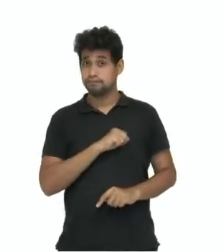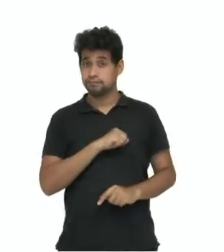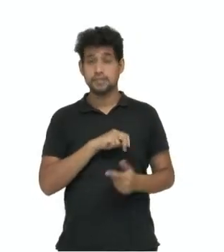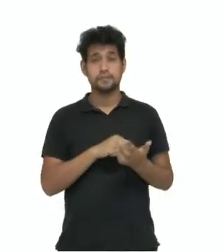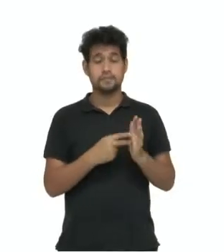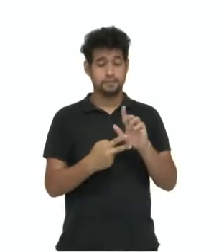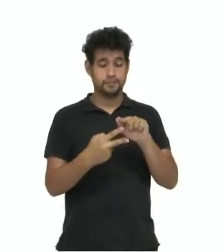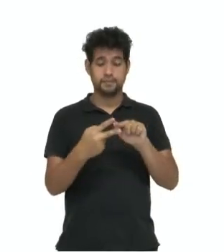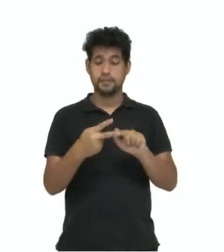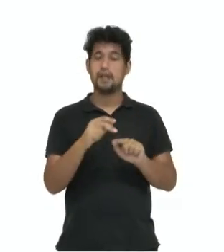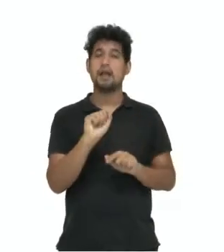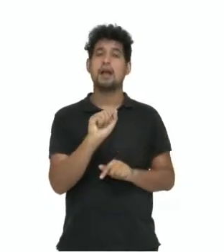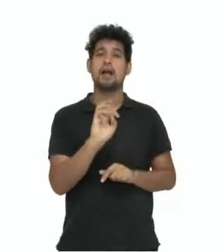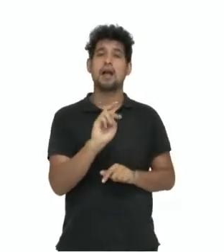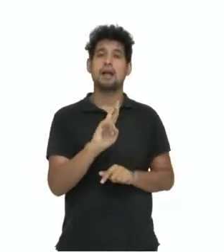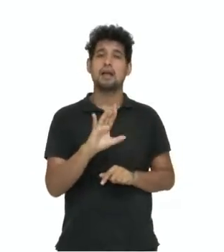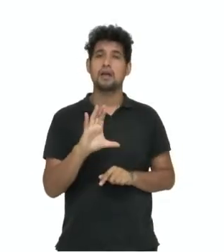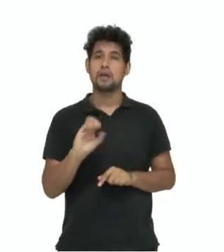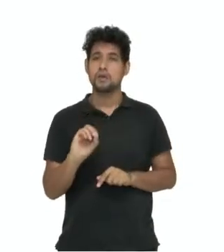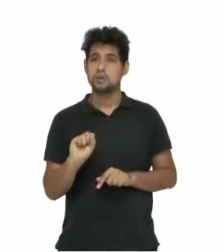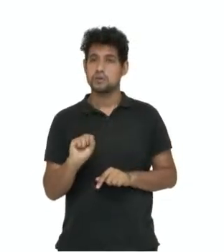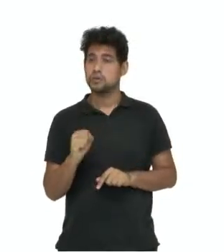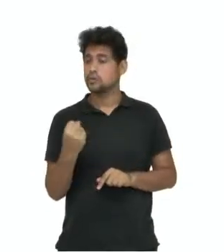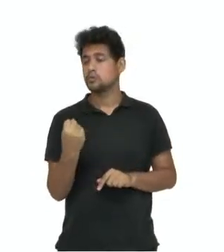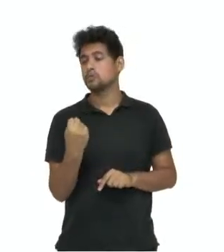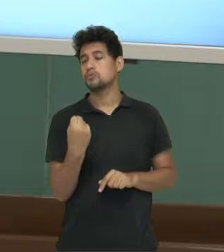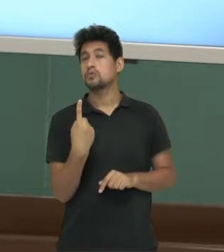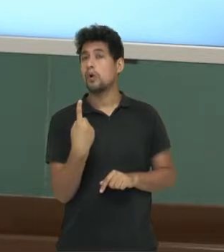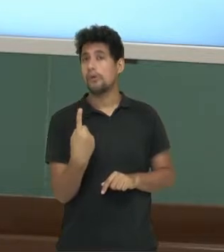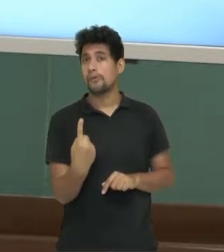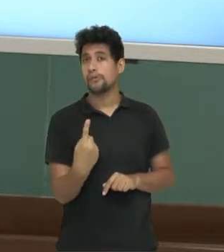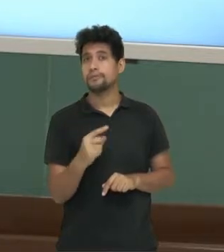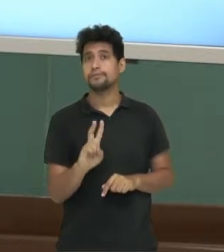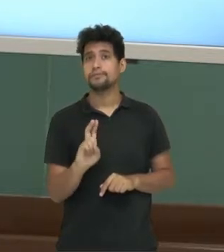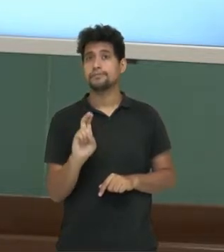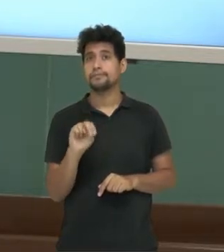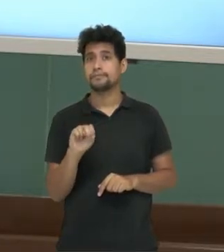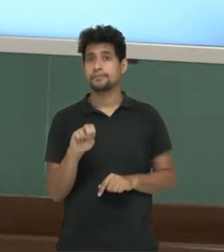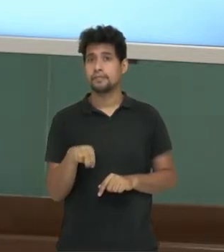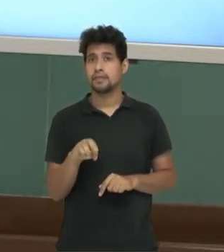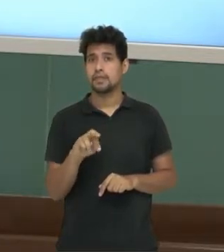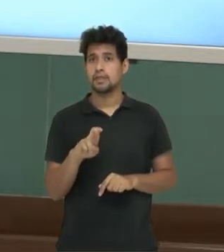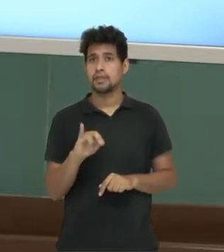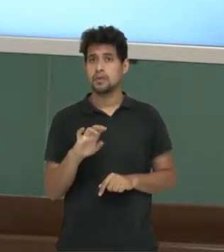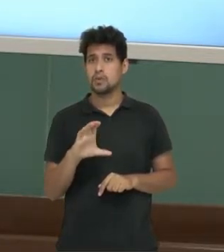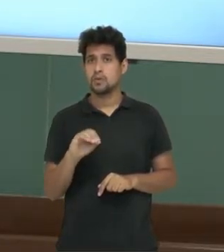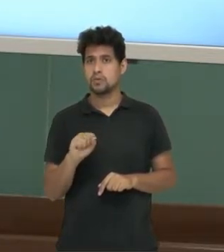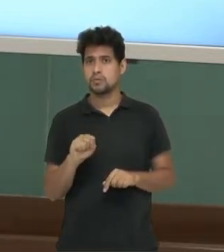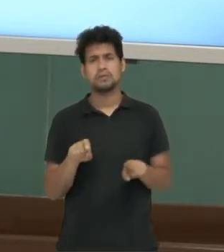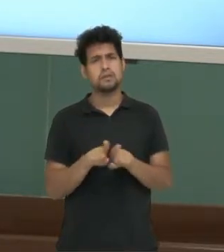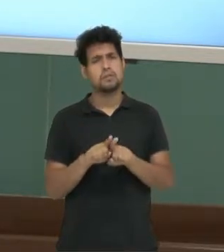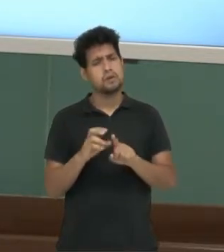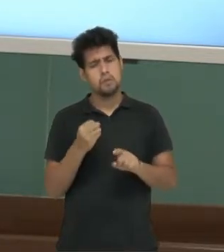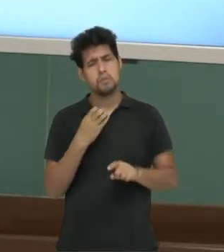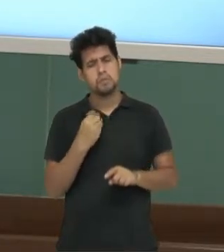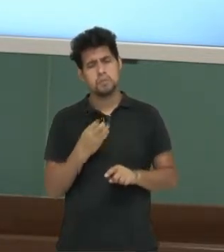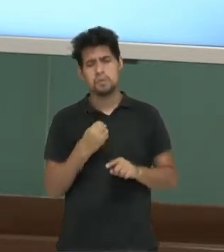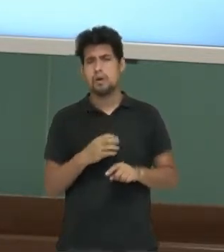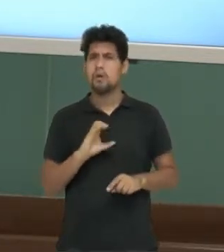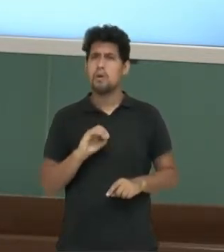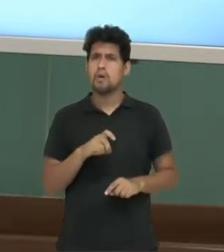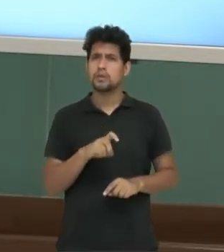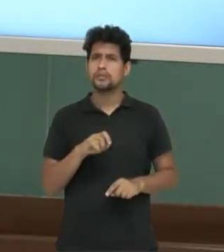2 átrios e um só ventrículo. Pelos átrios vai entrar o sangue, tanto rico em oxigênio quanto rico em